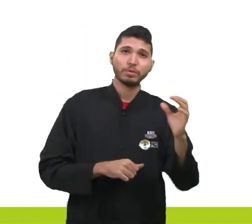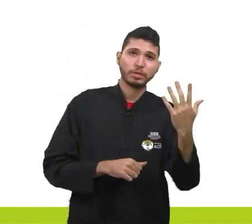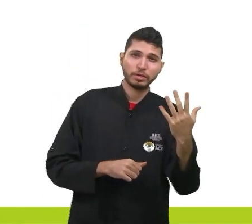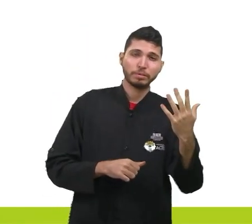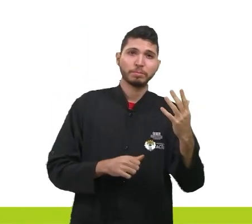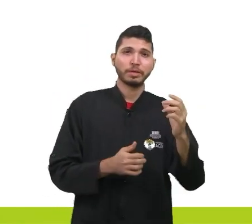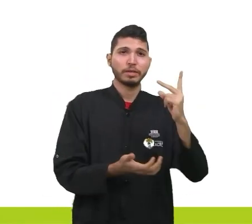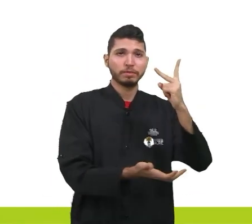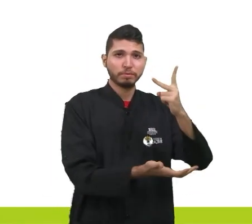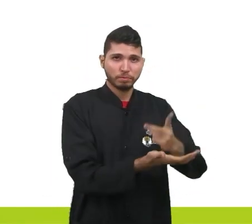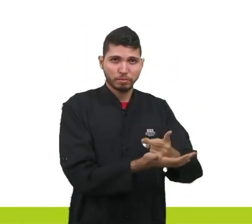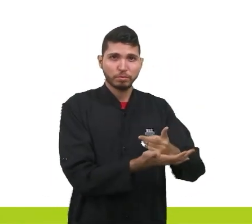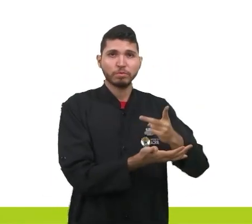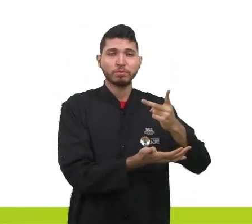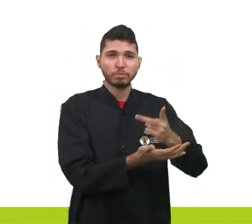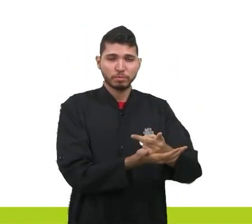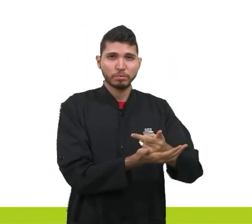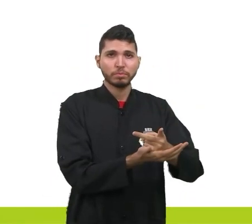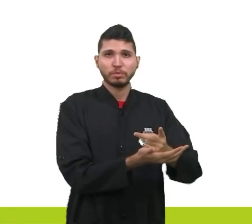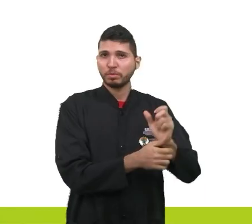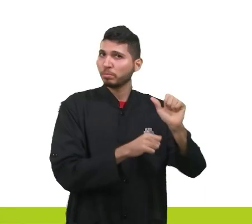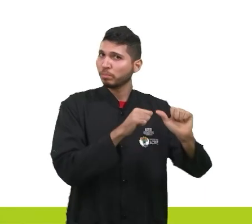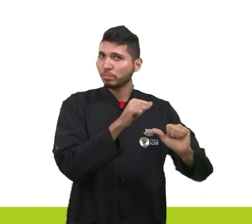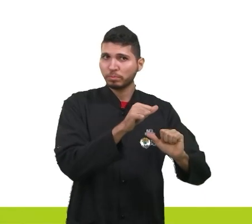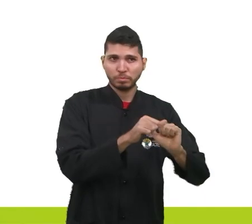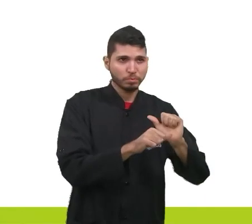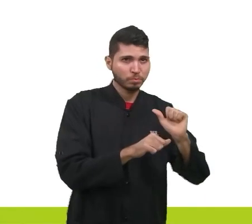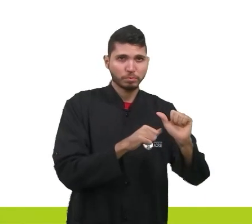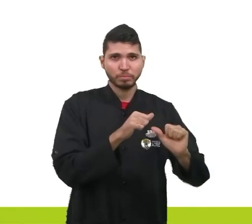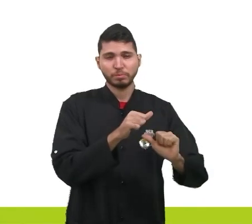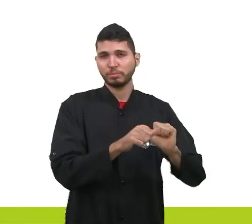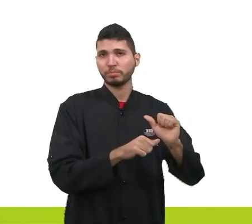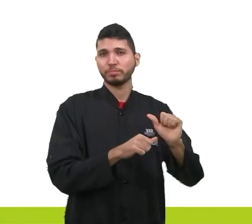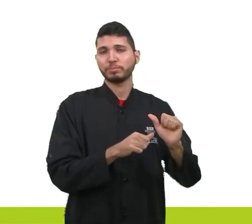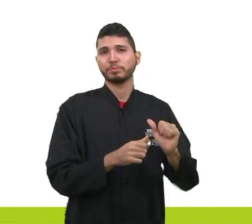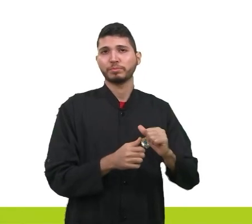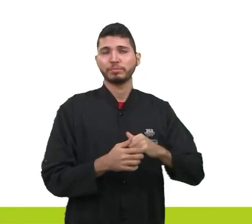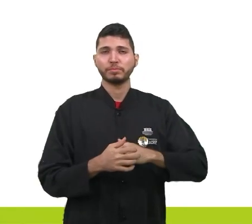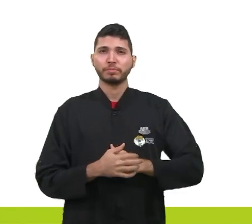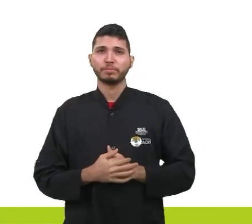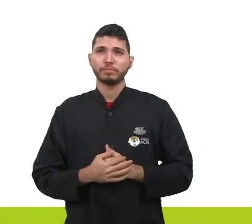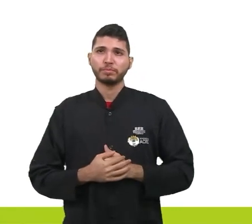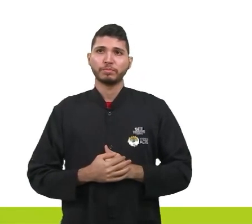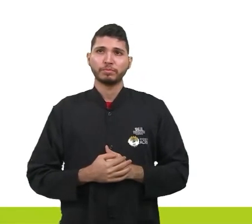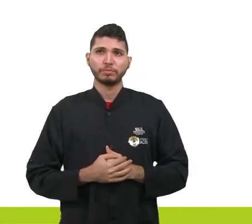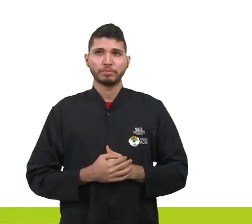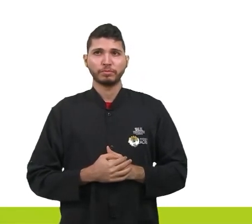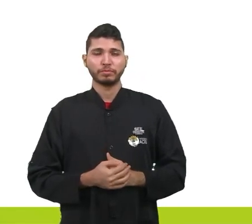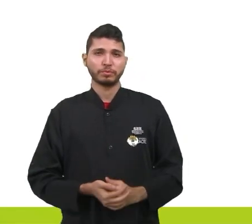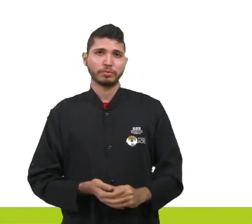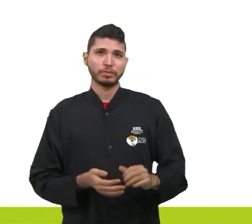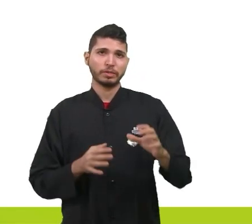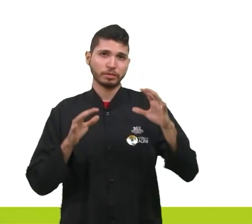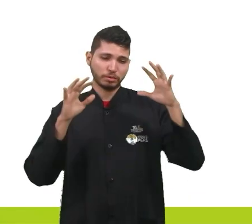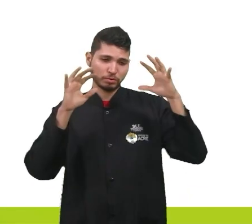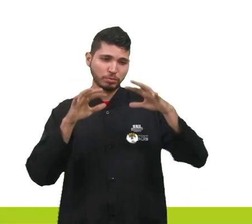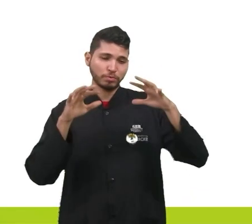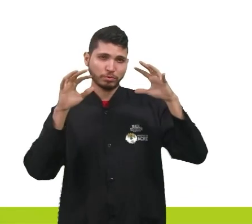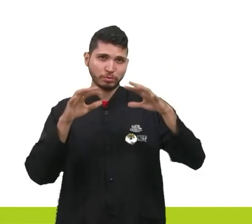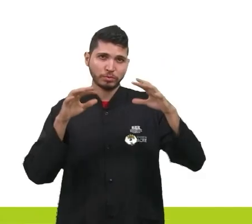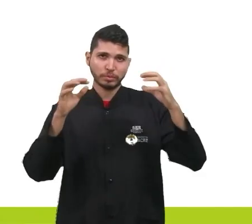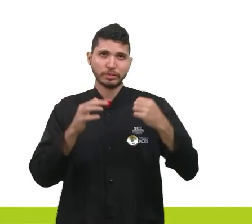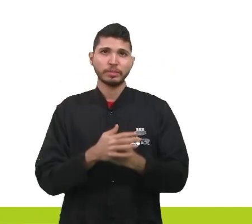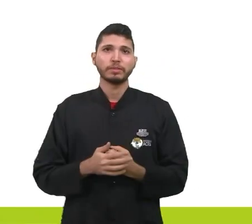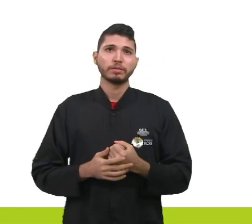astros, constelação e nuvens. Conforme os sertanejos, a estação vai ser chuvosa quando a